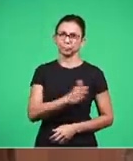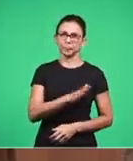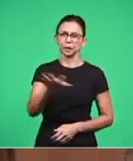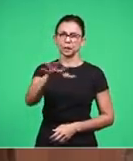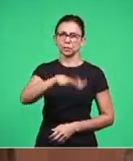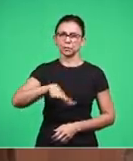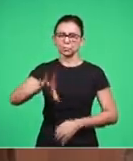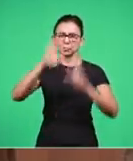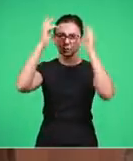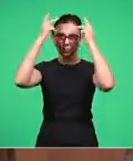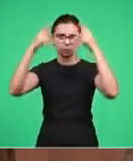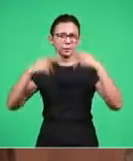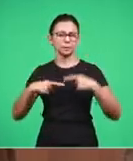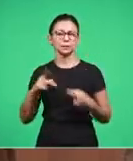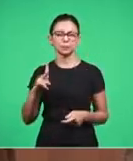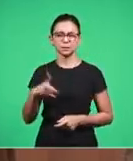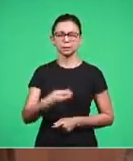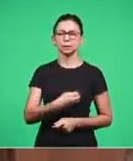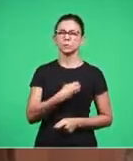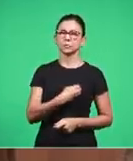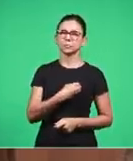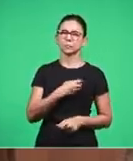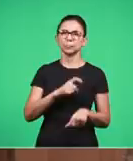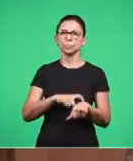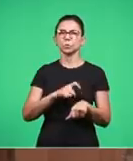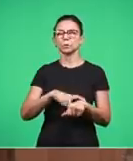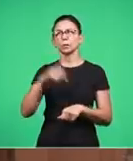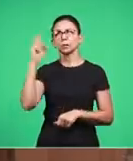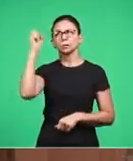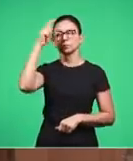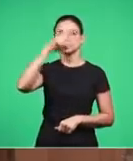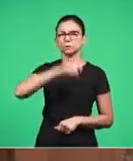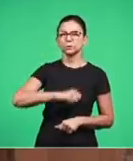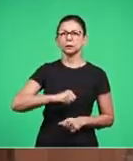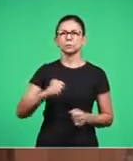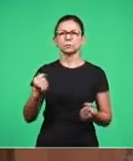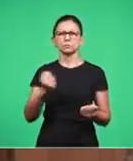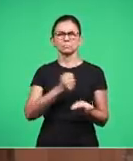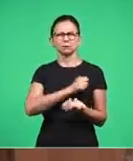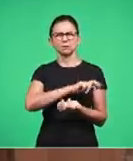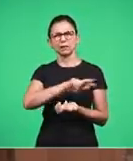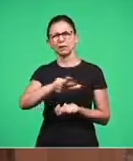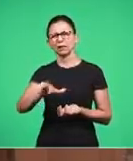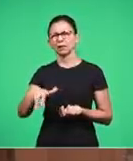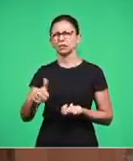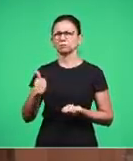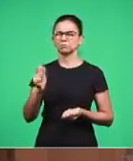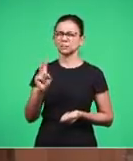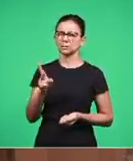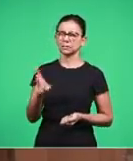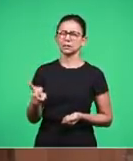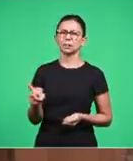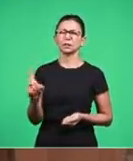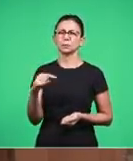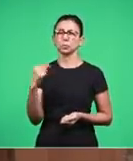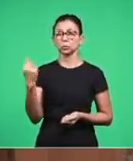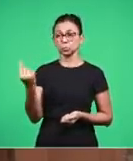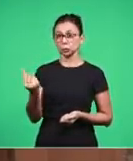para assolar. Nós não estamos imunes a nada disso, né? Não estamos imunes. Mas uma coisa é certa: nós